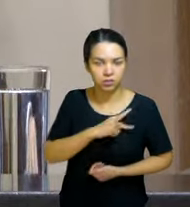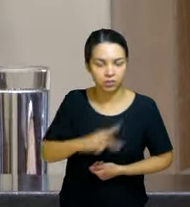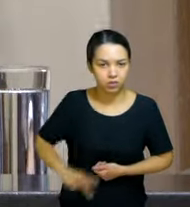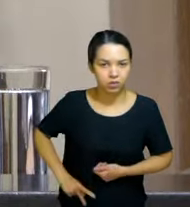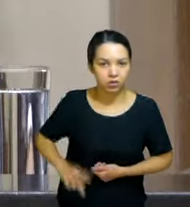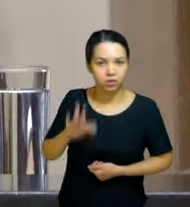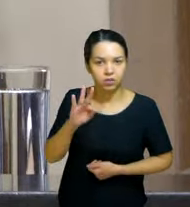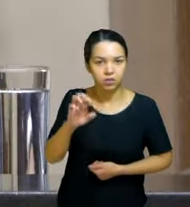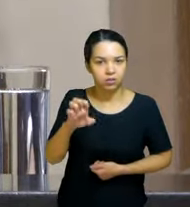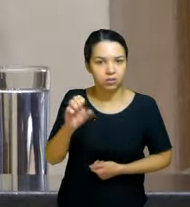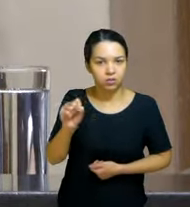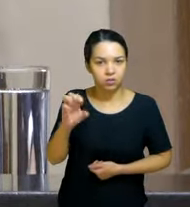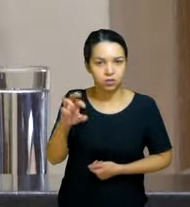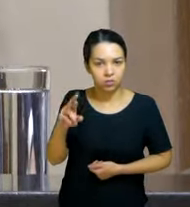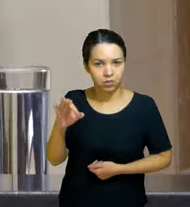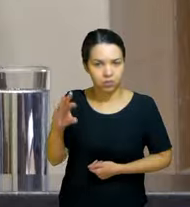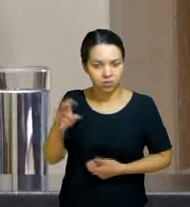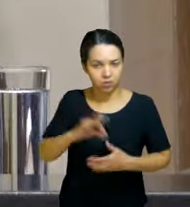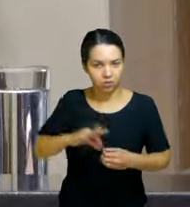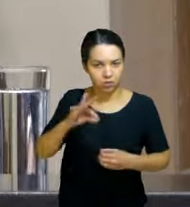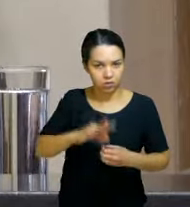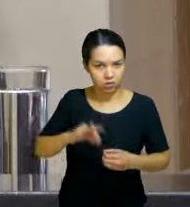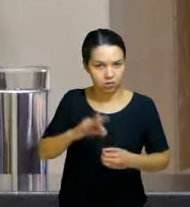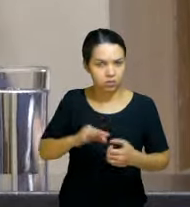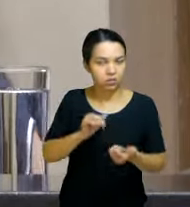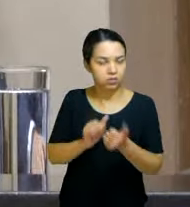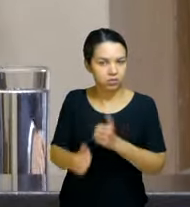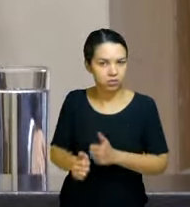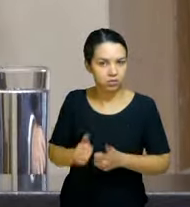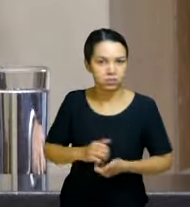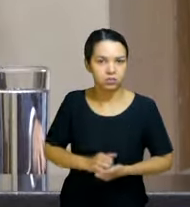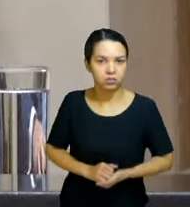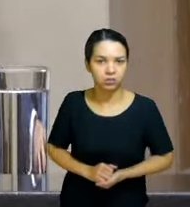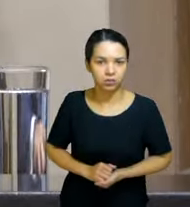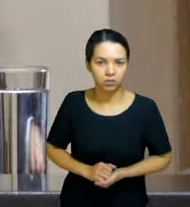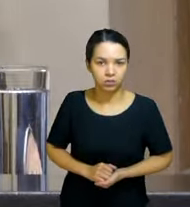FESPORT, as entidades, os atletas,